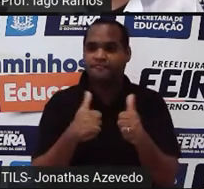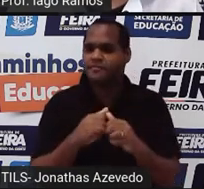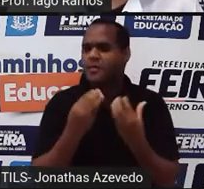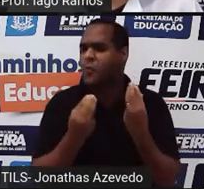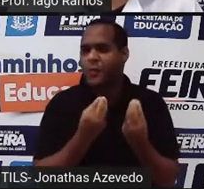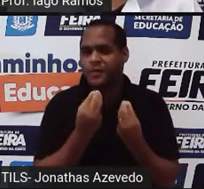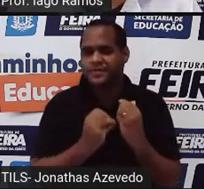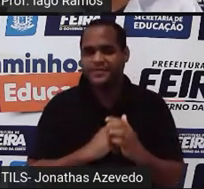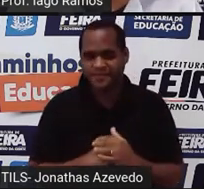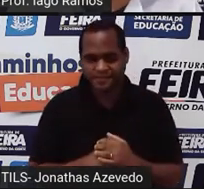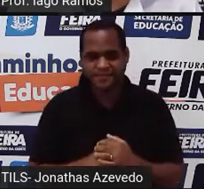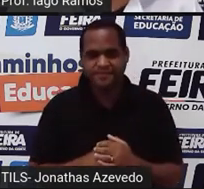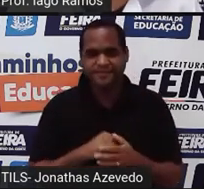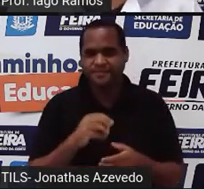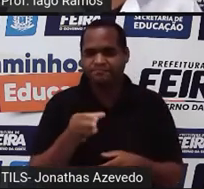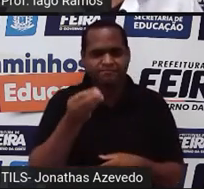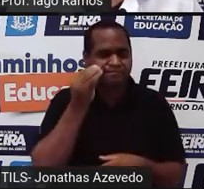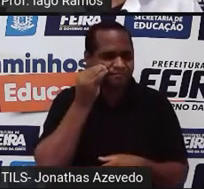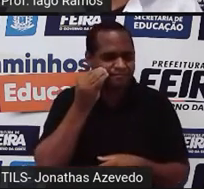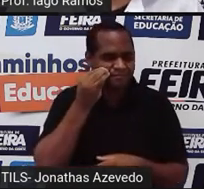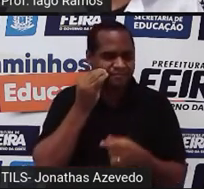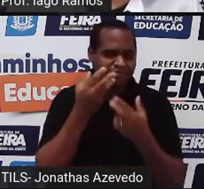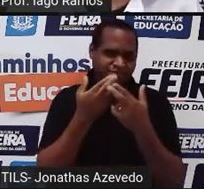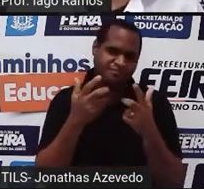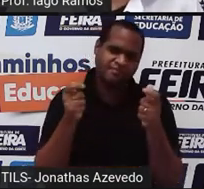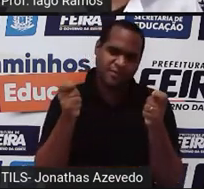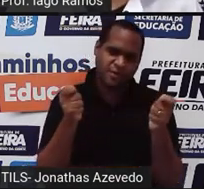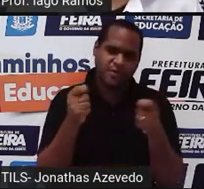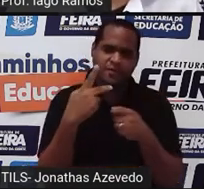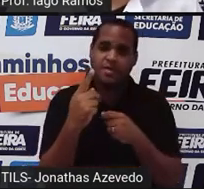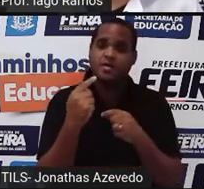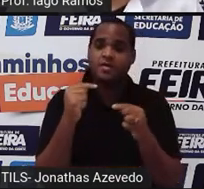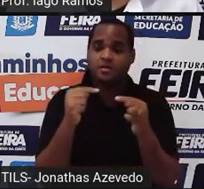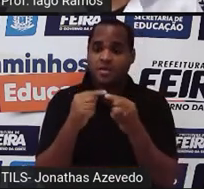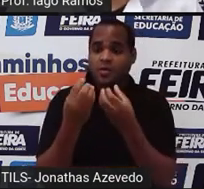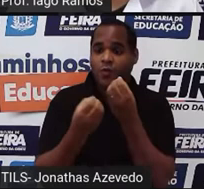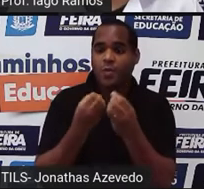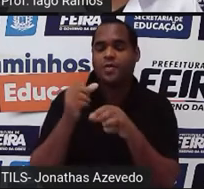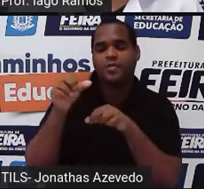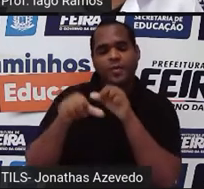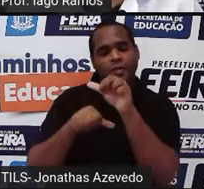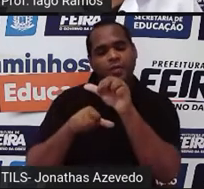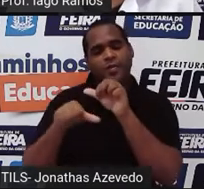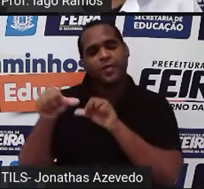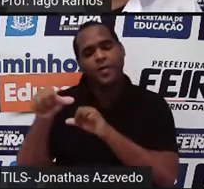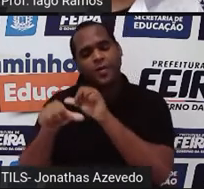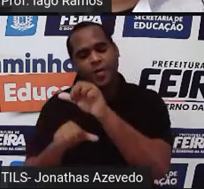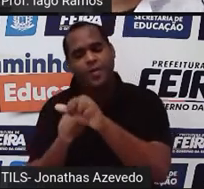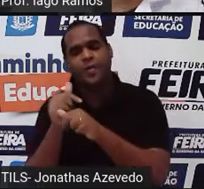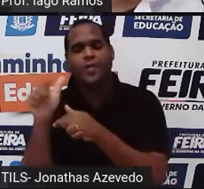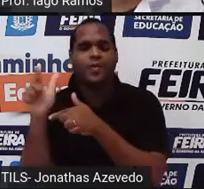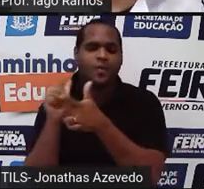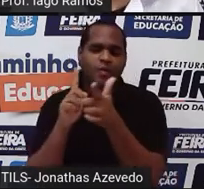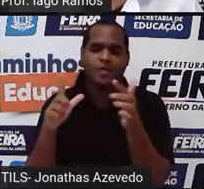assim, professor? A gente vai tentar ver se de fato dá para fazer outras transformações que não sejam rotação e